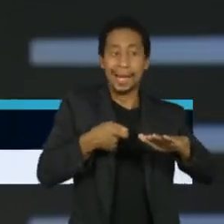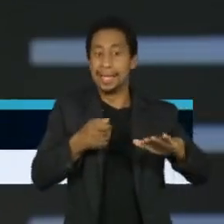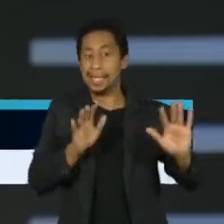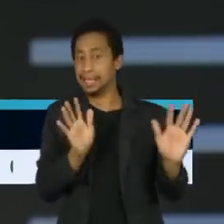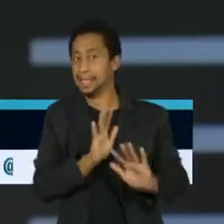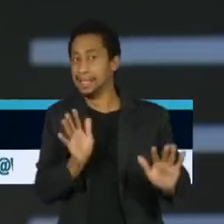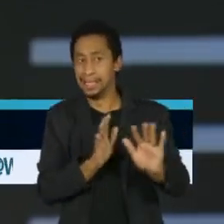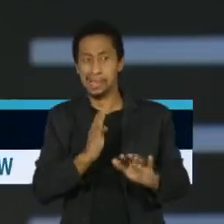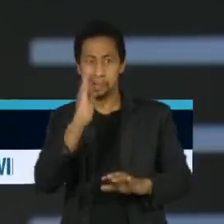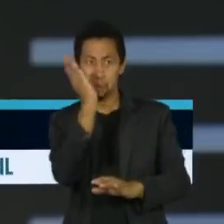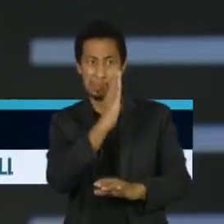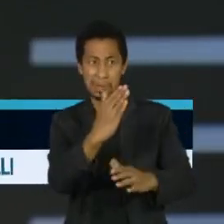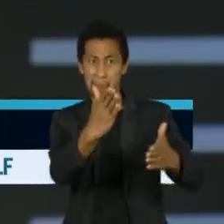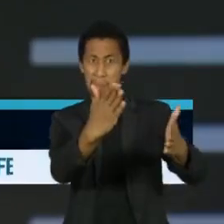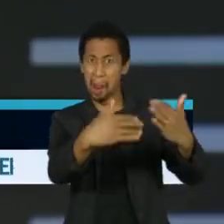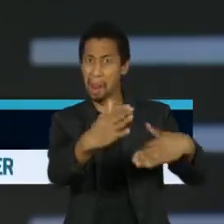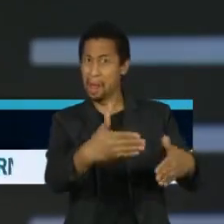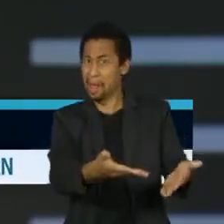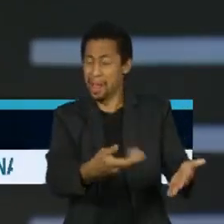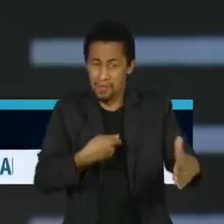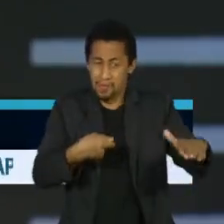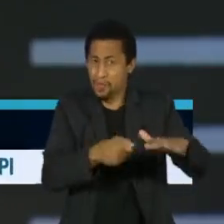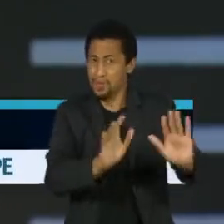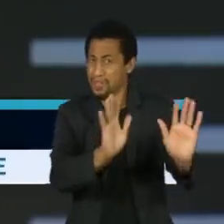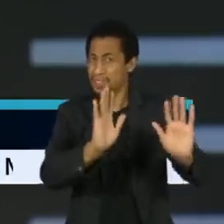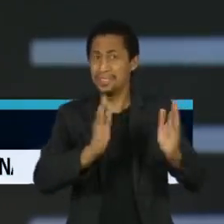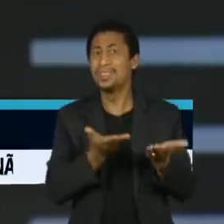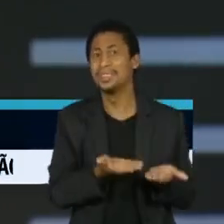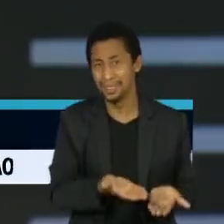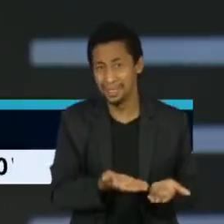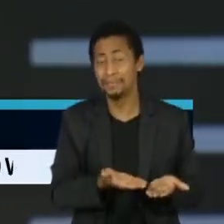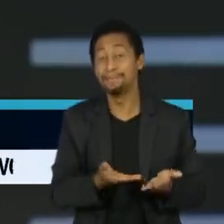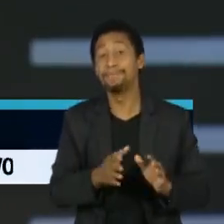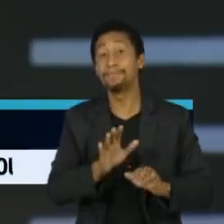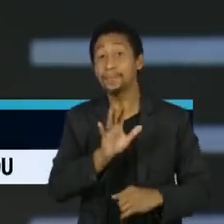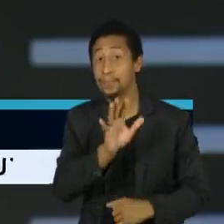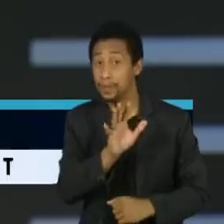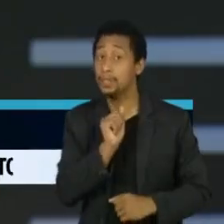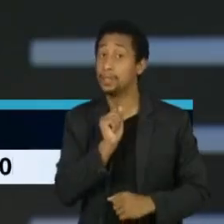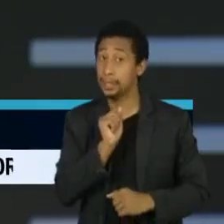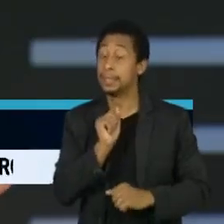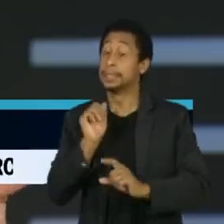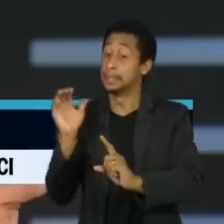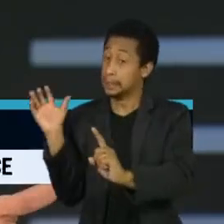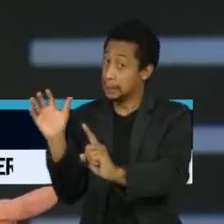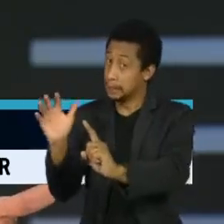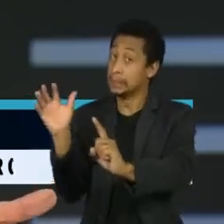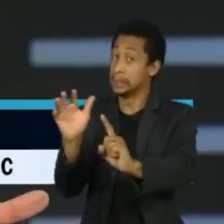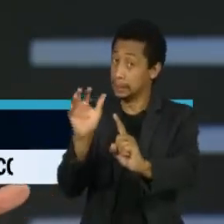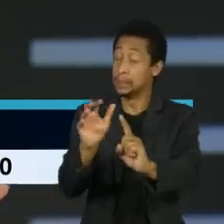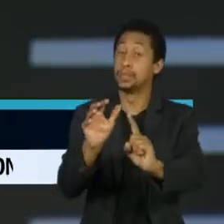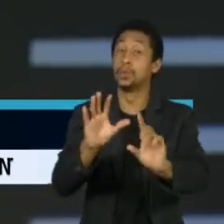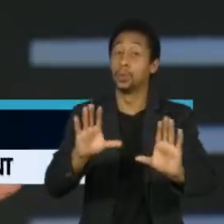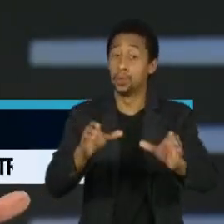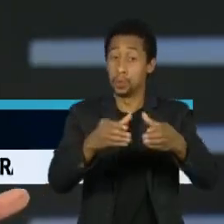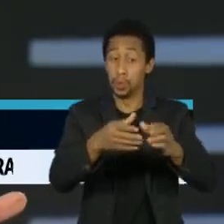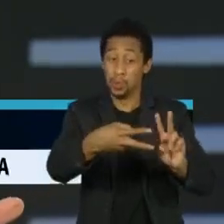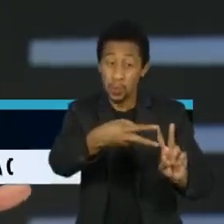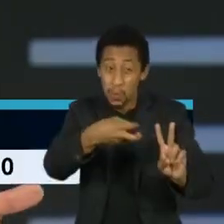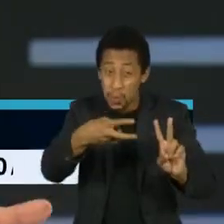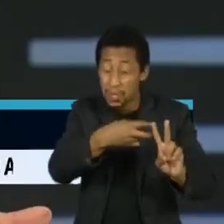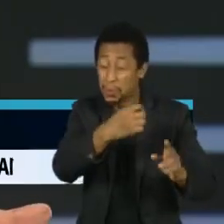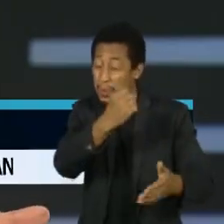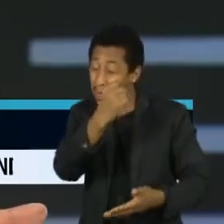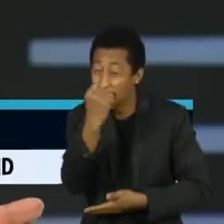num país que está indo na contramão da civilização. Né? E daí, isso não afeta, então, só os índios, o que já é